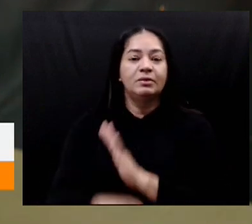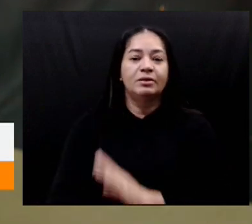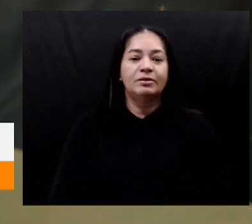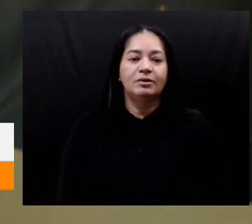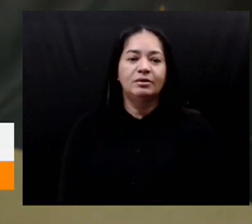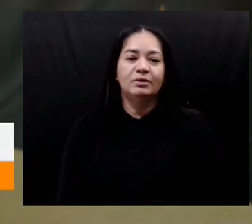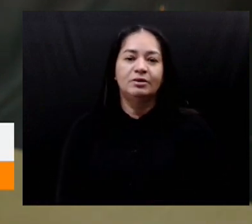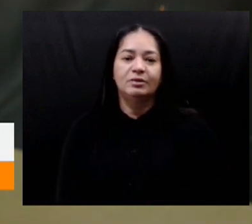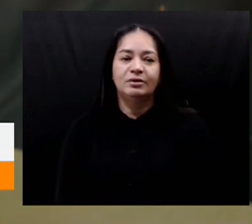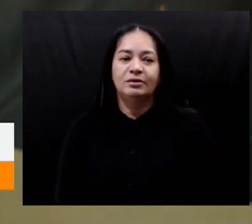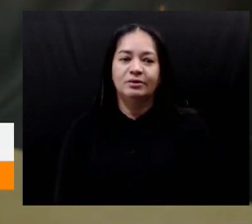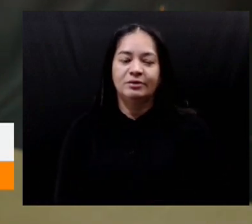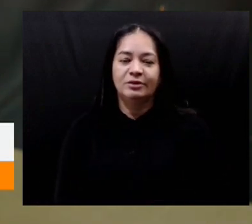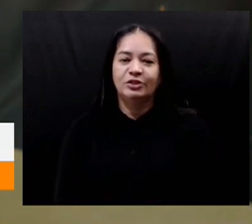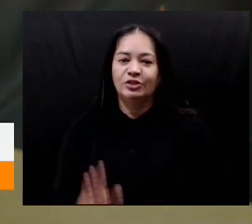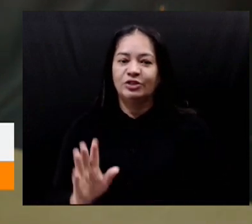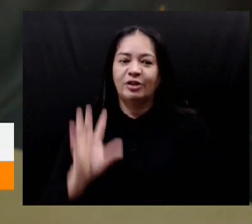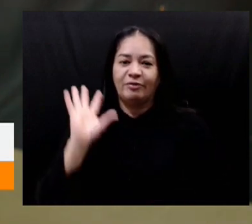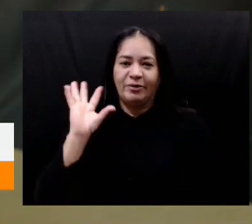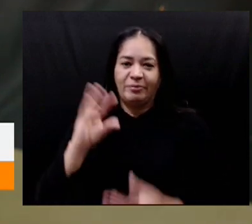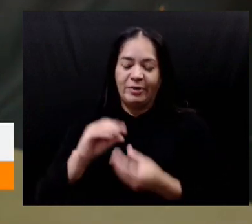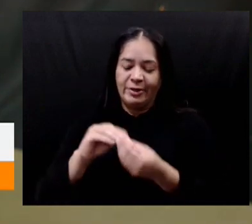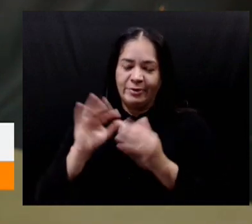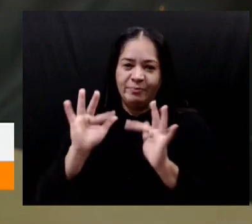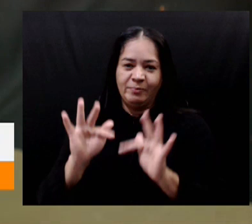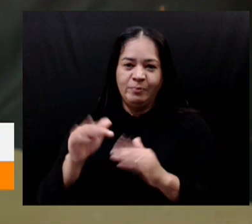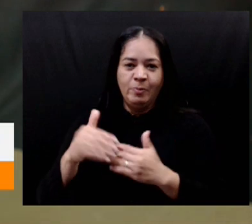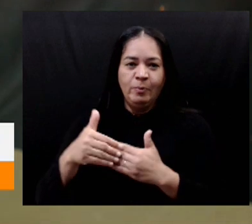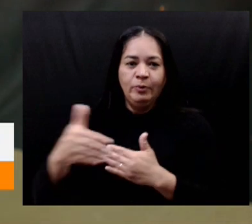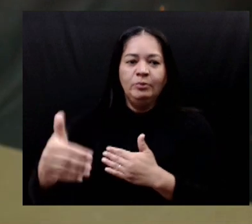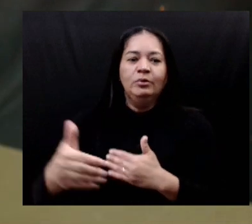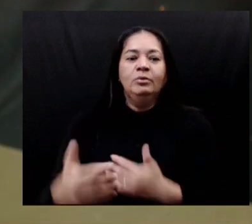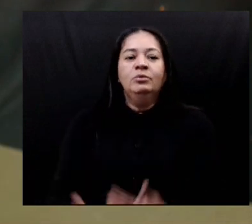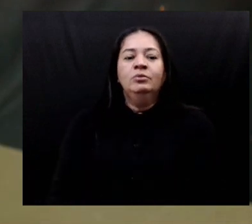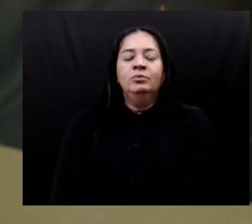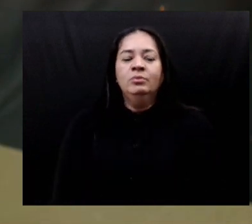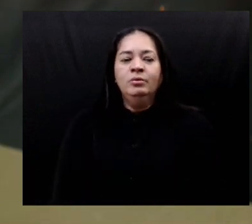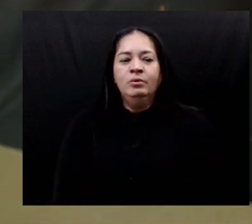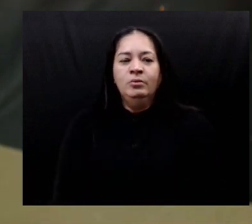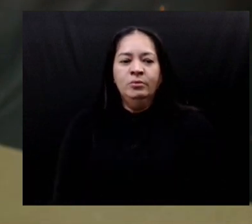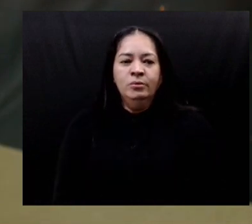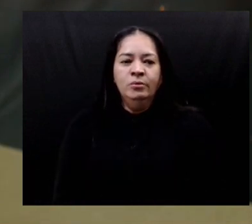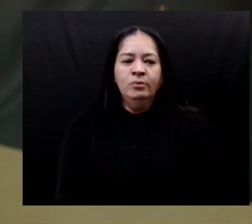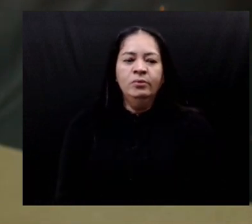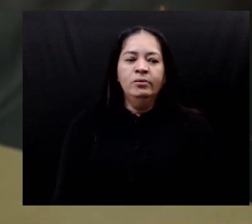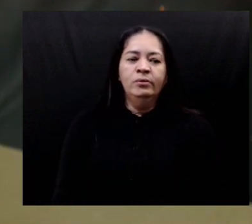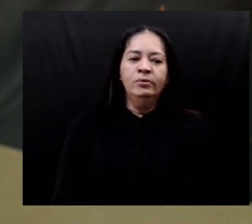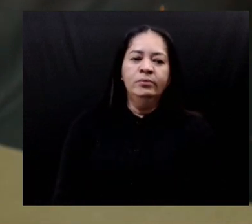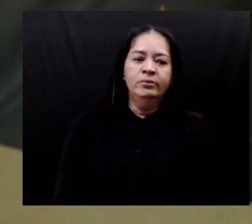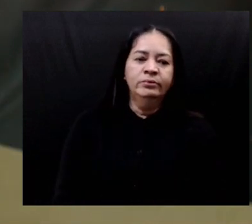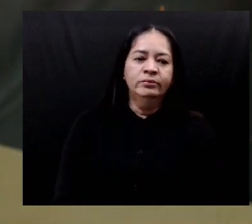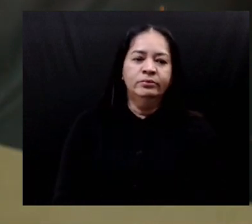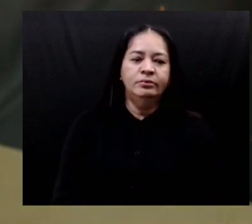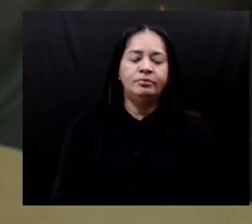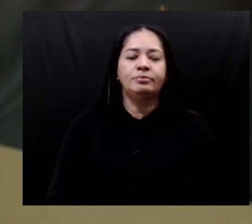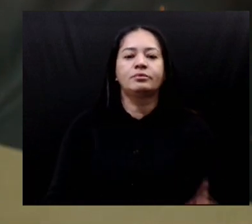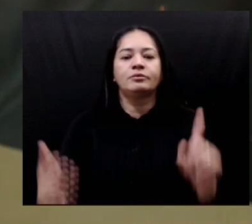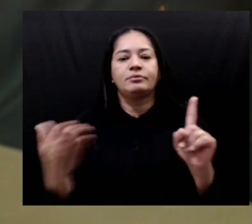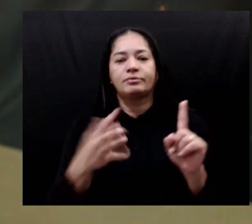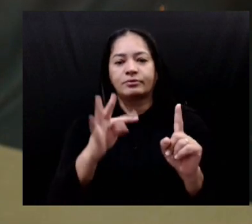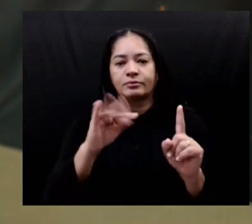as considerações finais do programa de hoje. Pode mandar aí, produção, por favor. Vamos lá, o